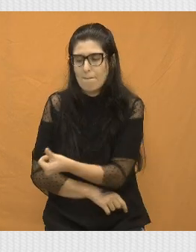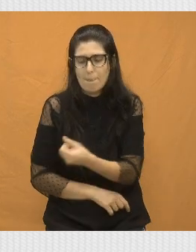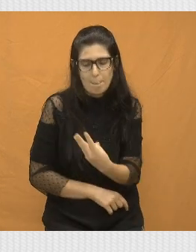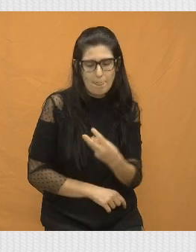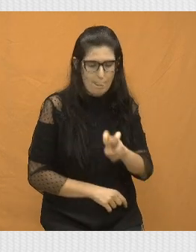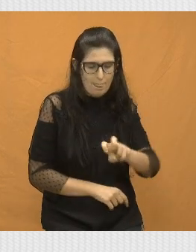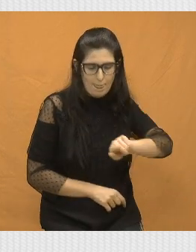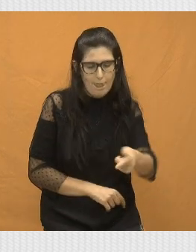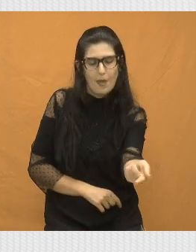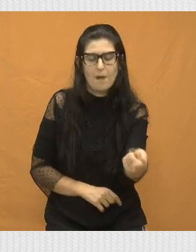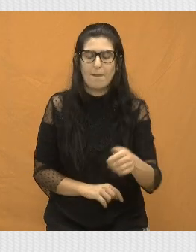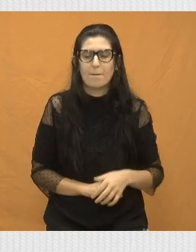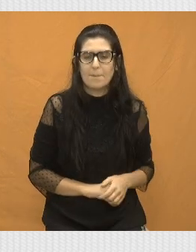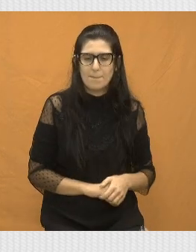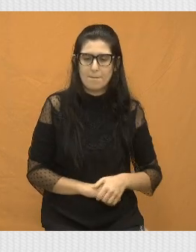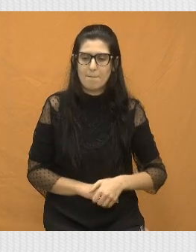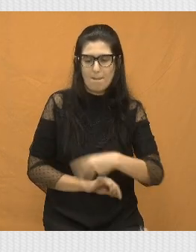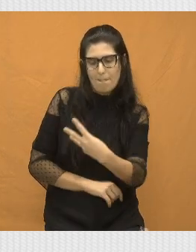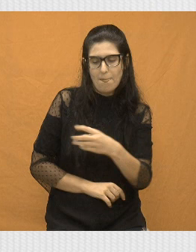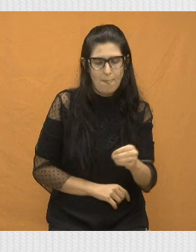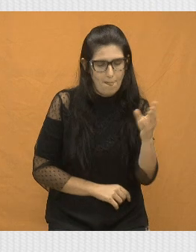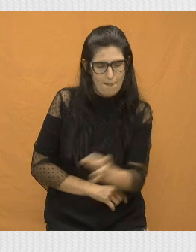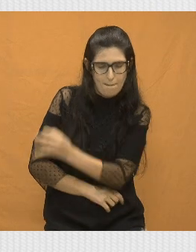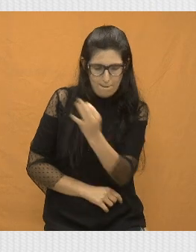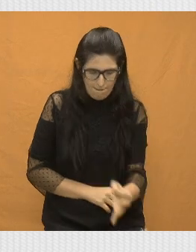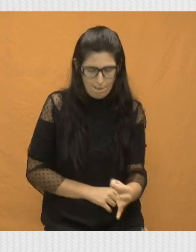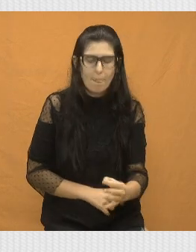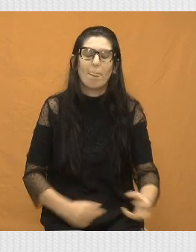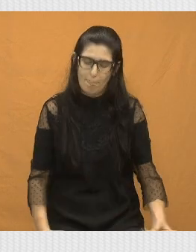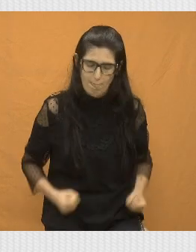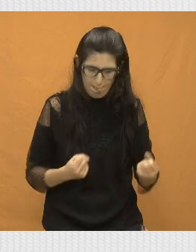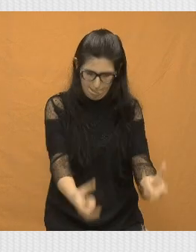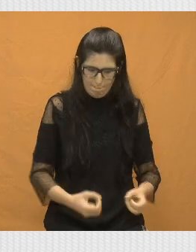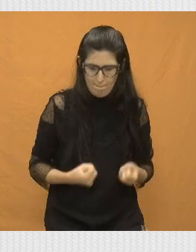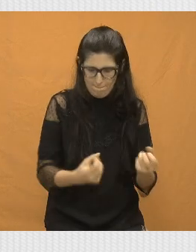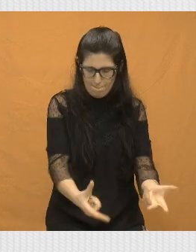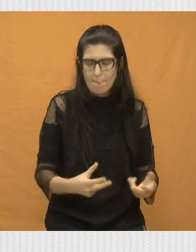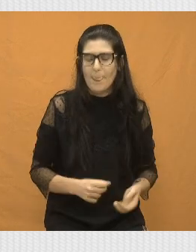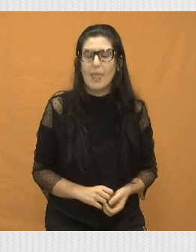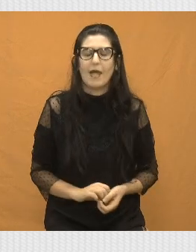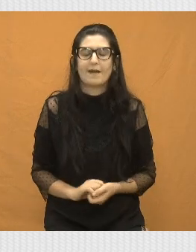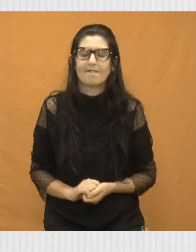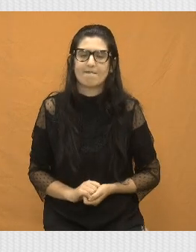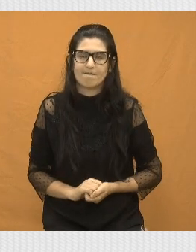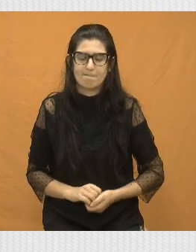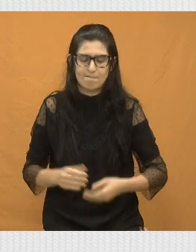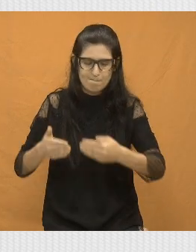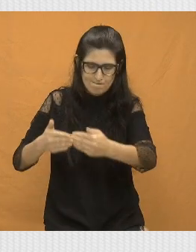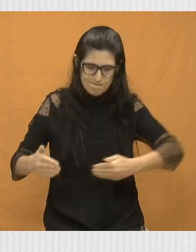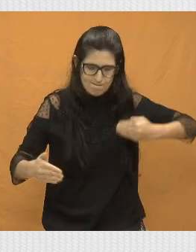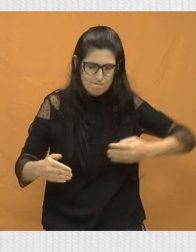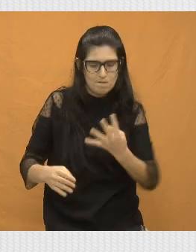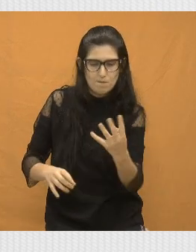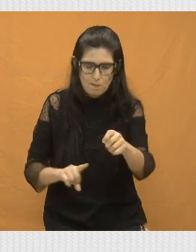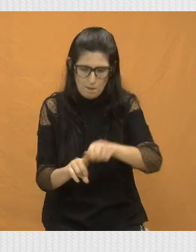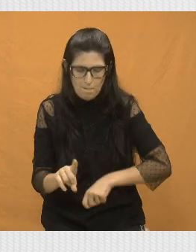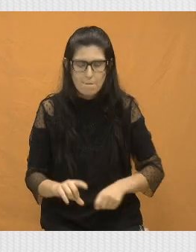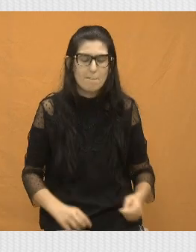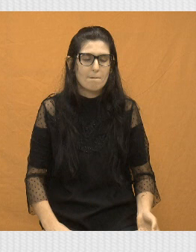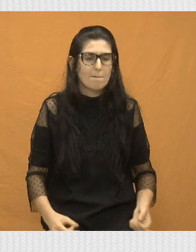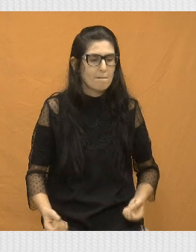17.635.000, chegando a 30% de gastos nesse primeiro quadrimestre.